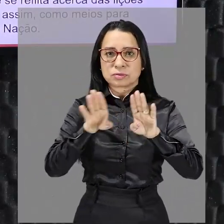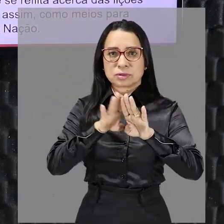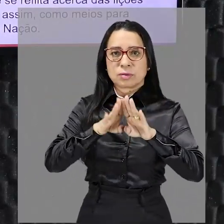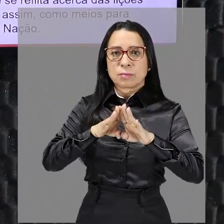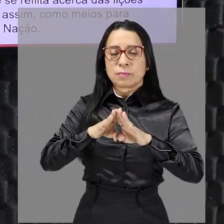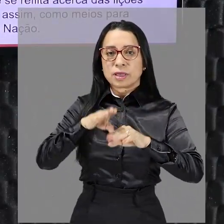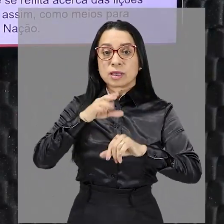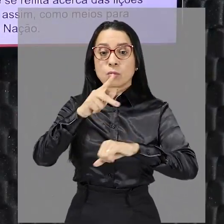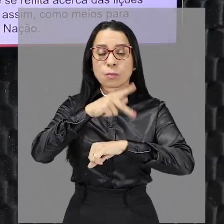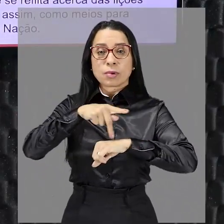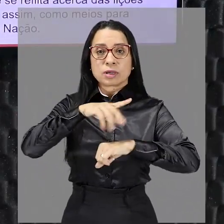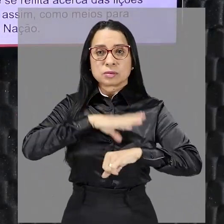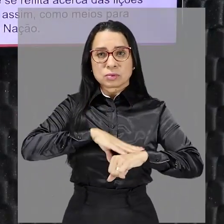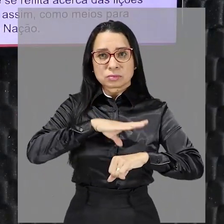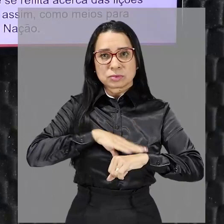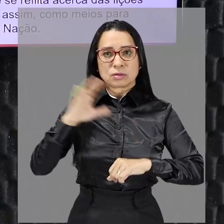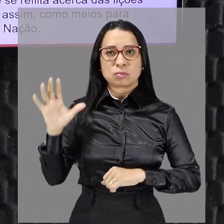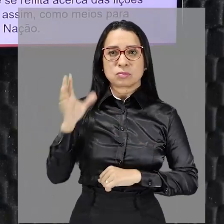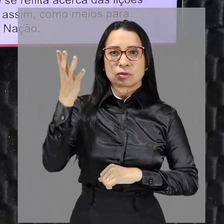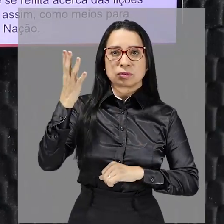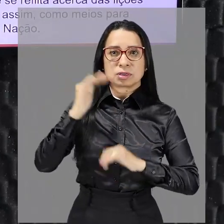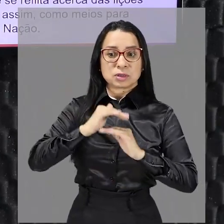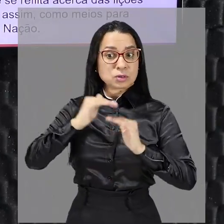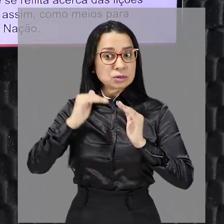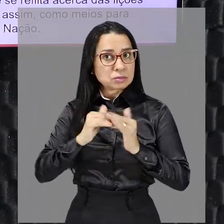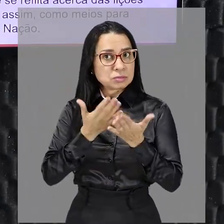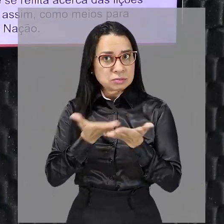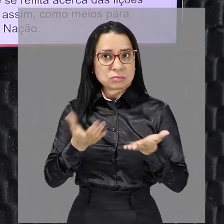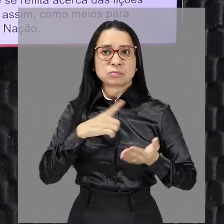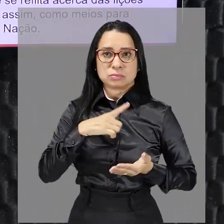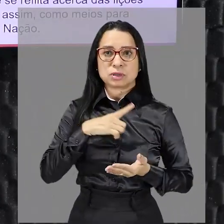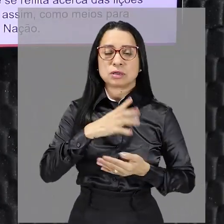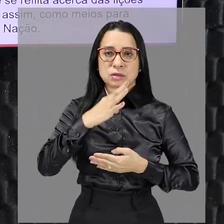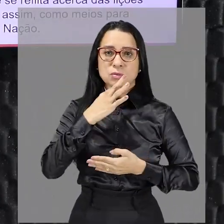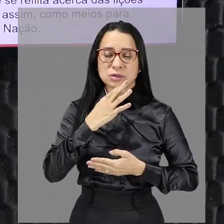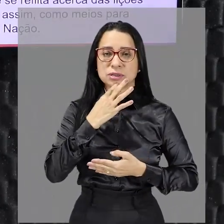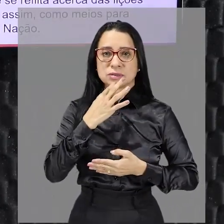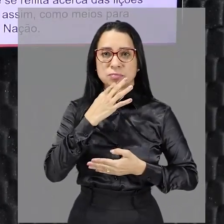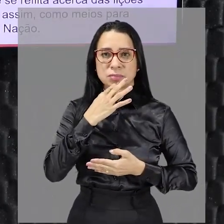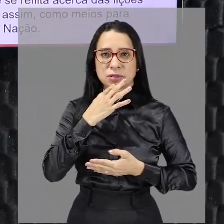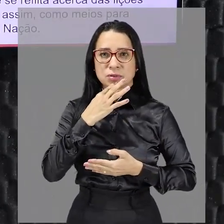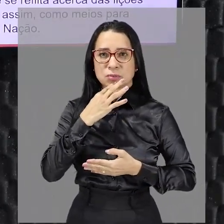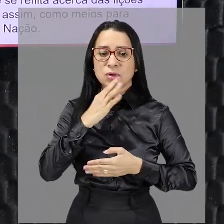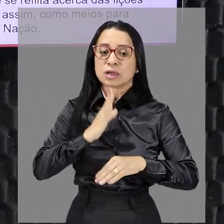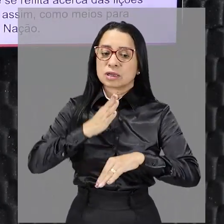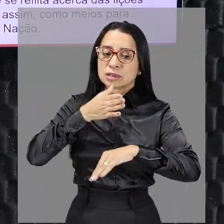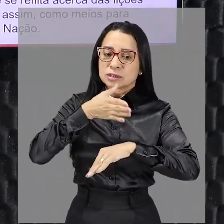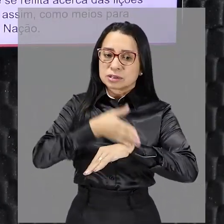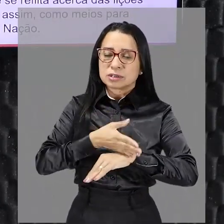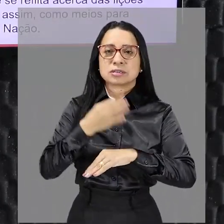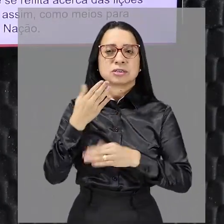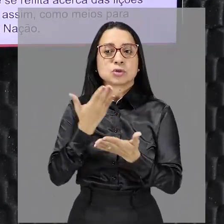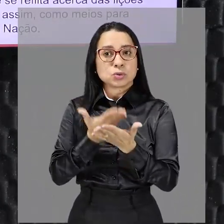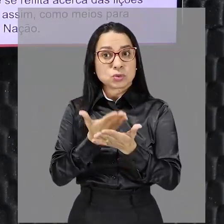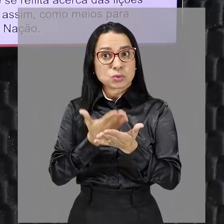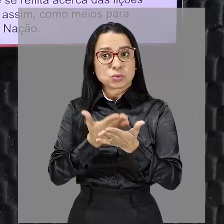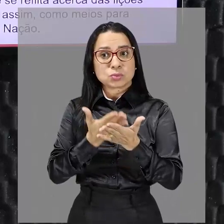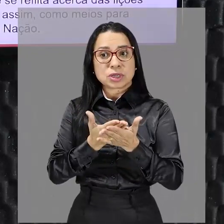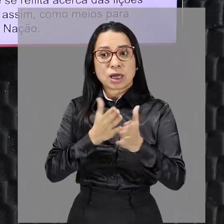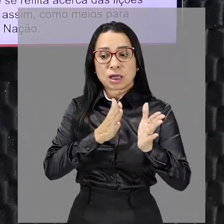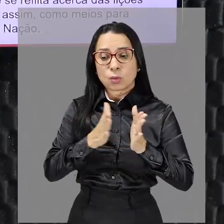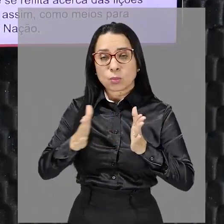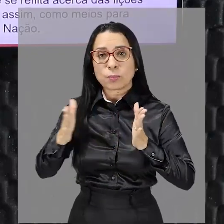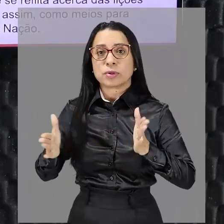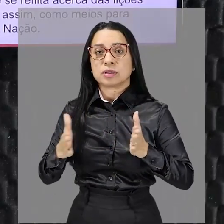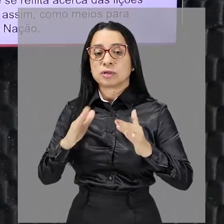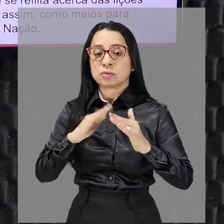Ou seja, um acontecimento que todos vocês têm conhecimento, que tiveram acesso lá no período escolar de vocês.